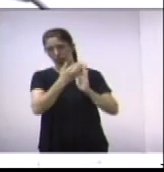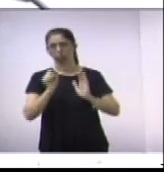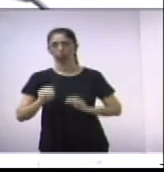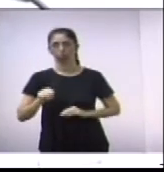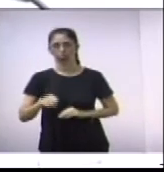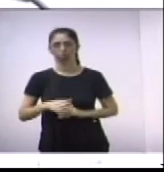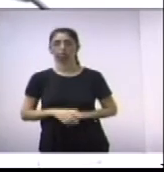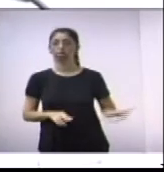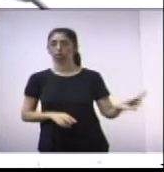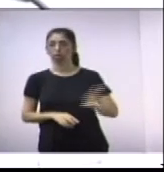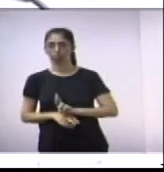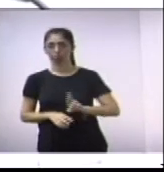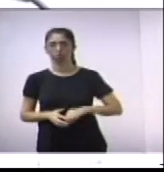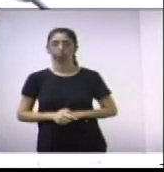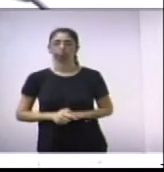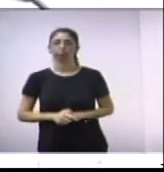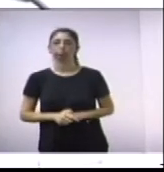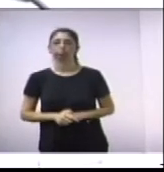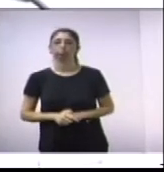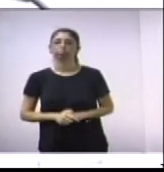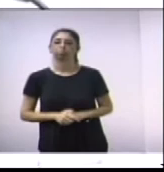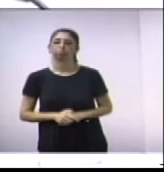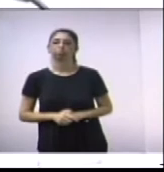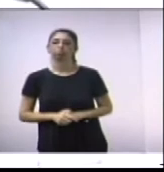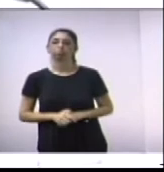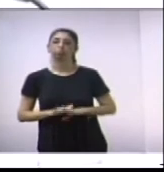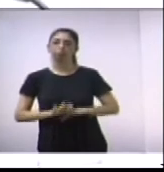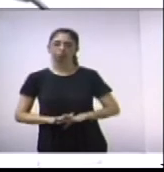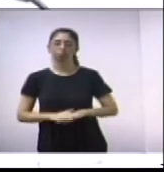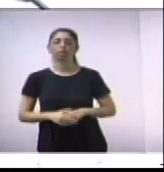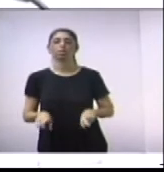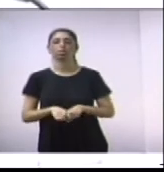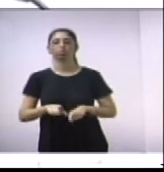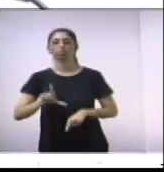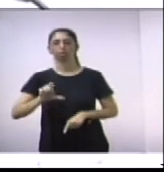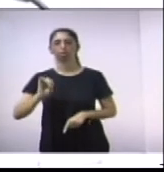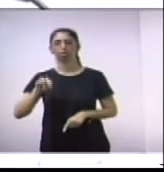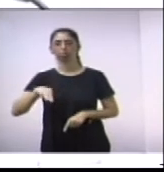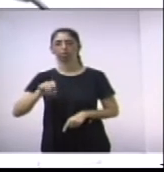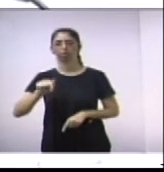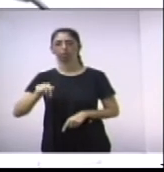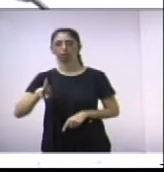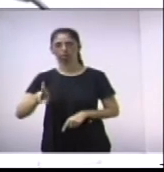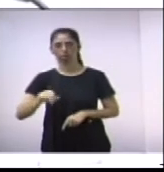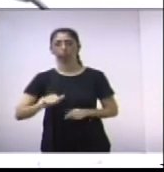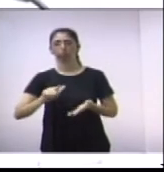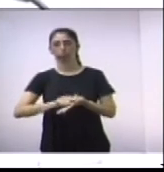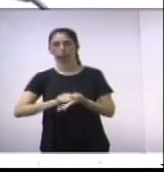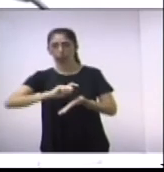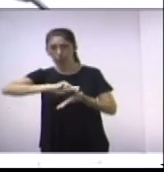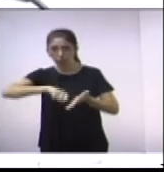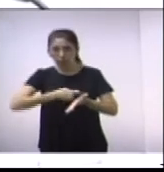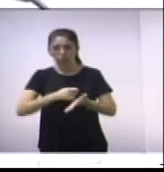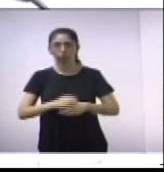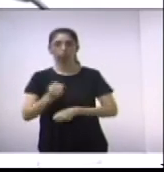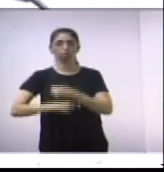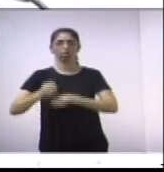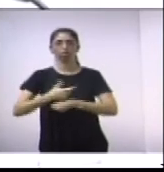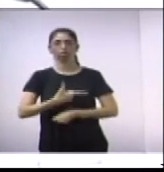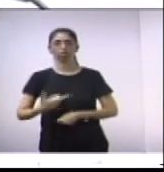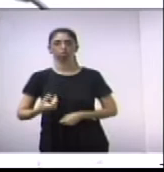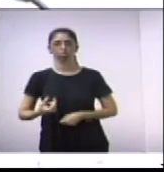município. Refutou a possibilidade de eliminar. Salientou que ao pregão 21.076/2009 compareceram 4